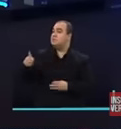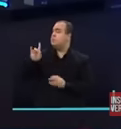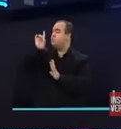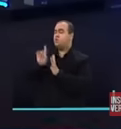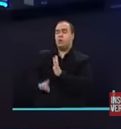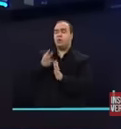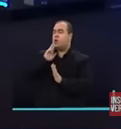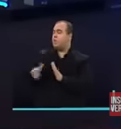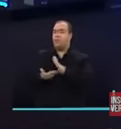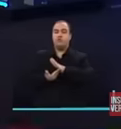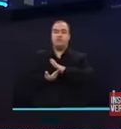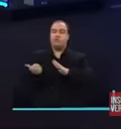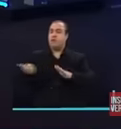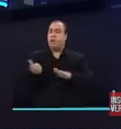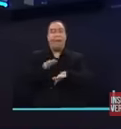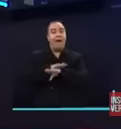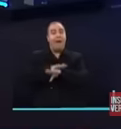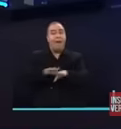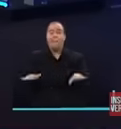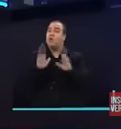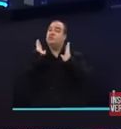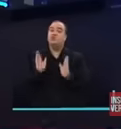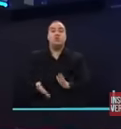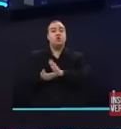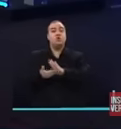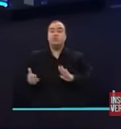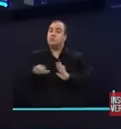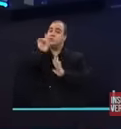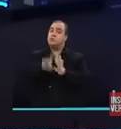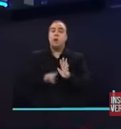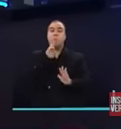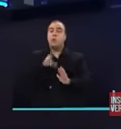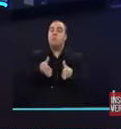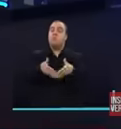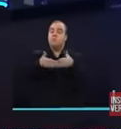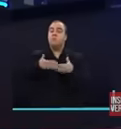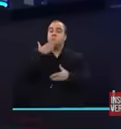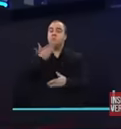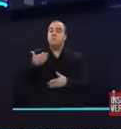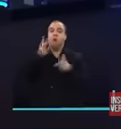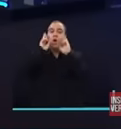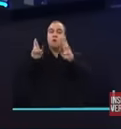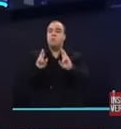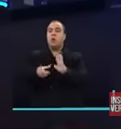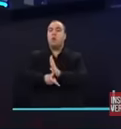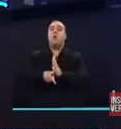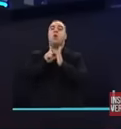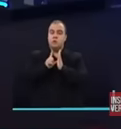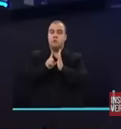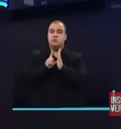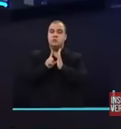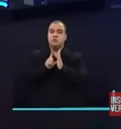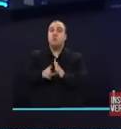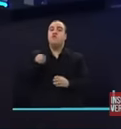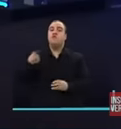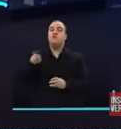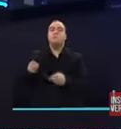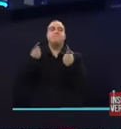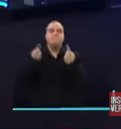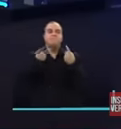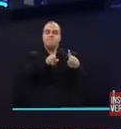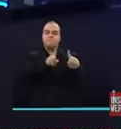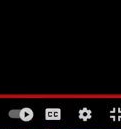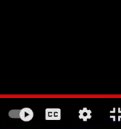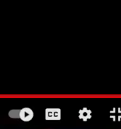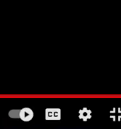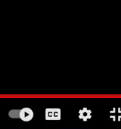de resposta. Acabou. Foi retirado o direito de resposta, eu pedi respeito antes. Mas você estava provocando